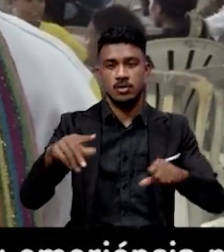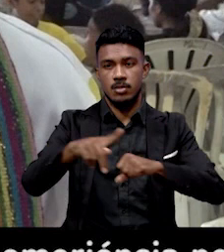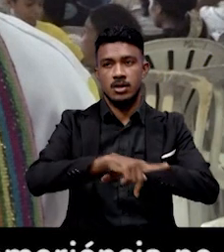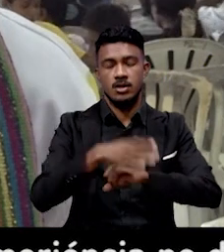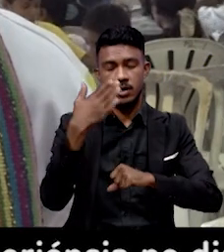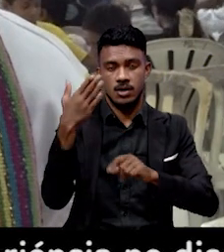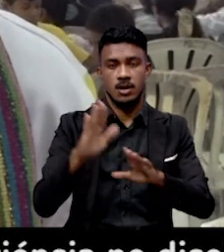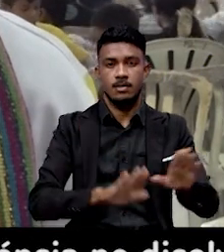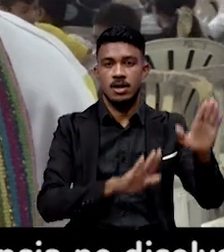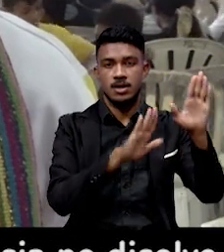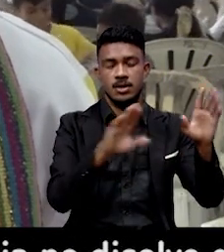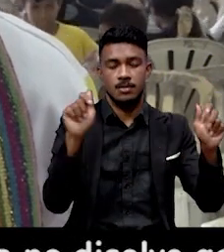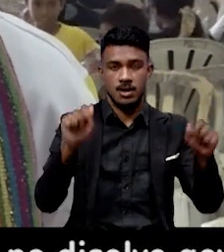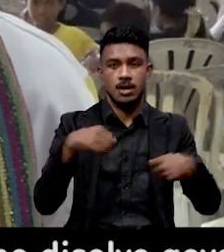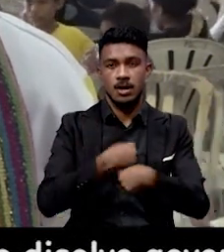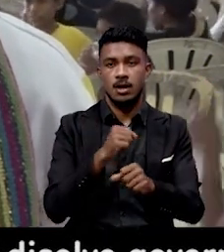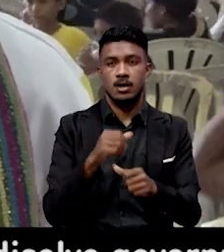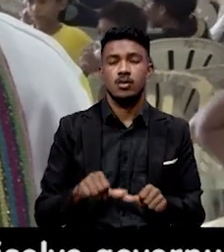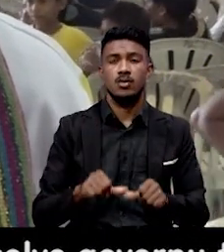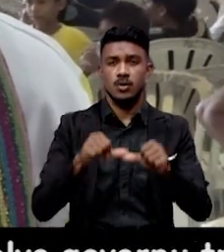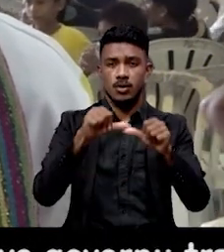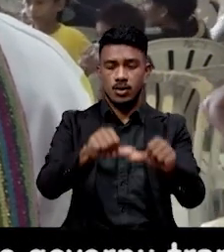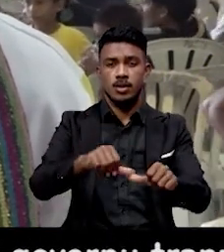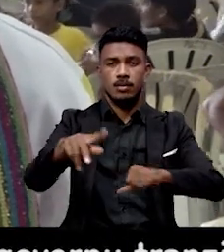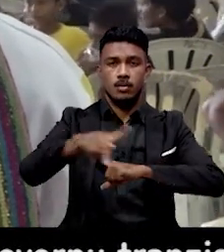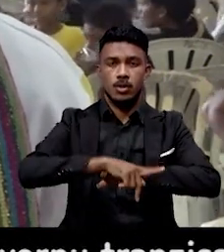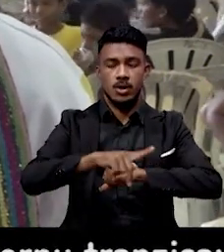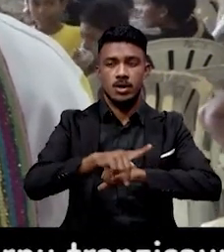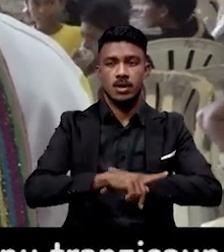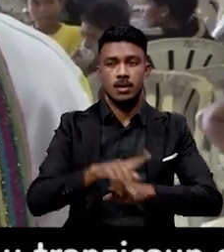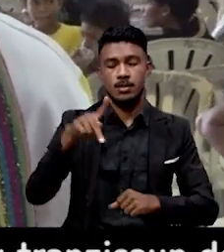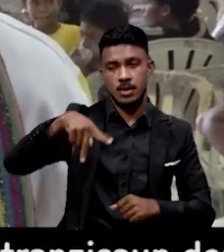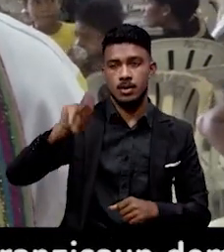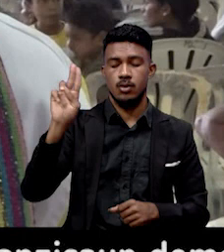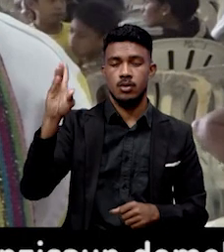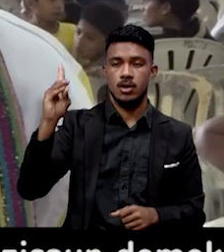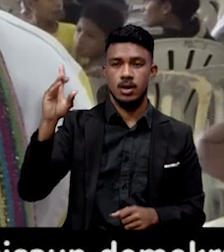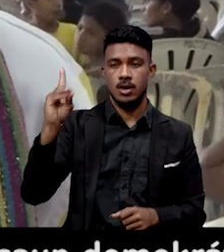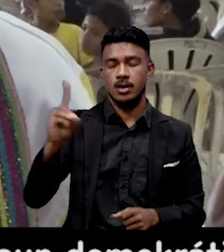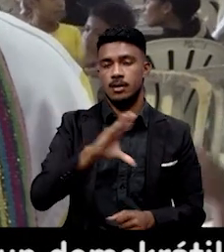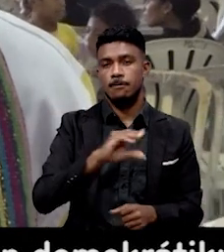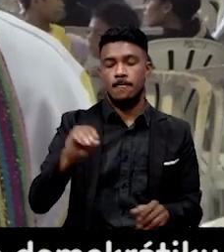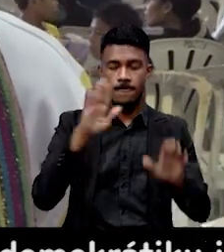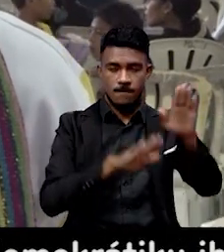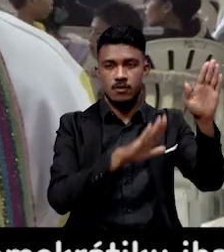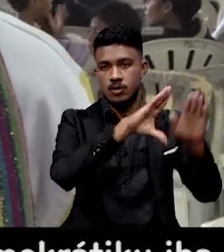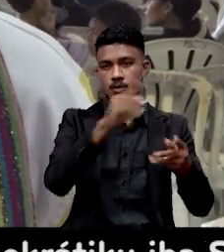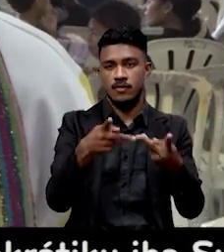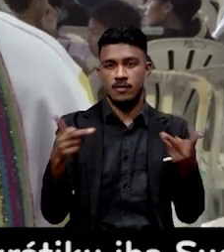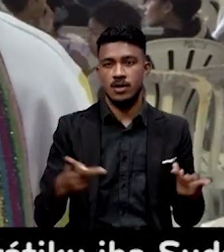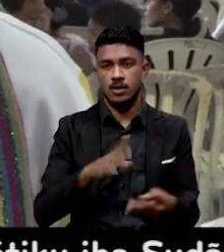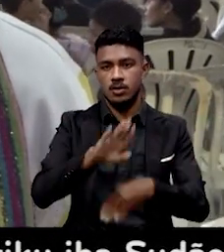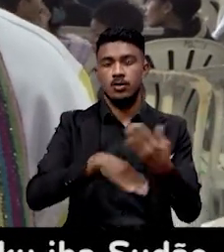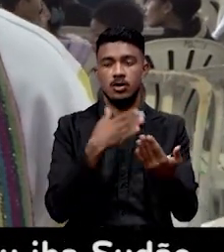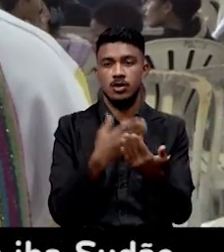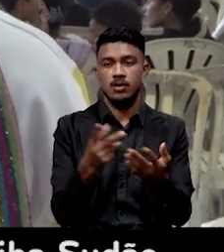ia baje konune bele hatutan programa politika PUDD nian ia baje mos ia fatin hututu liuliu mak ia